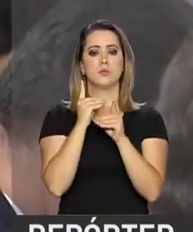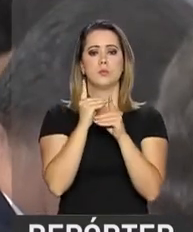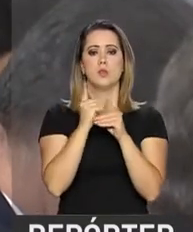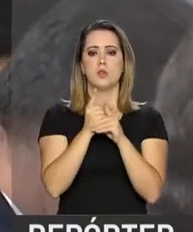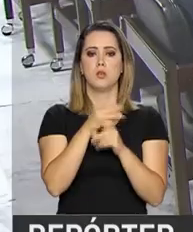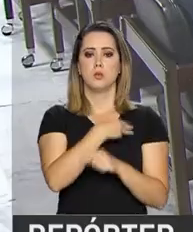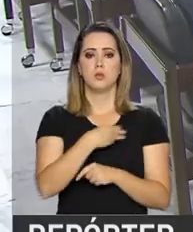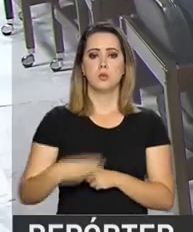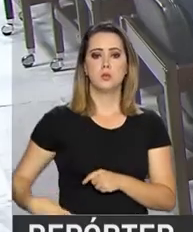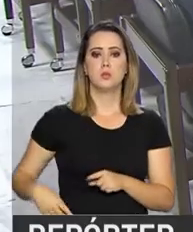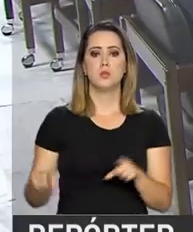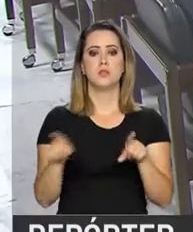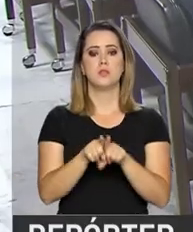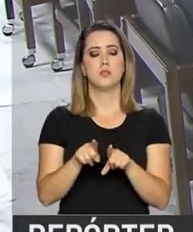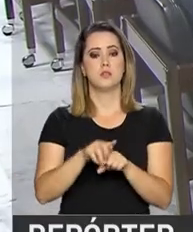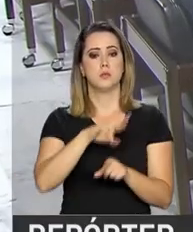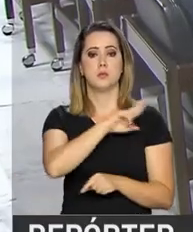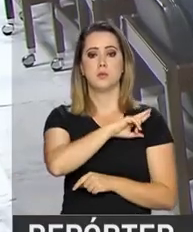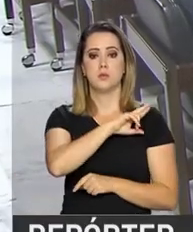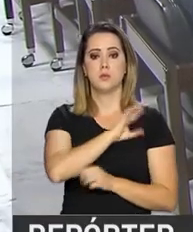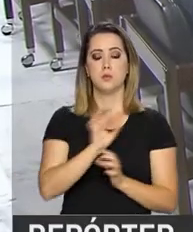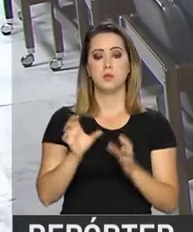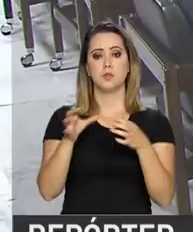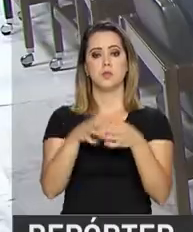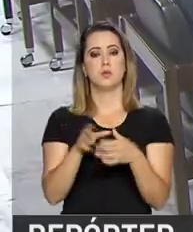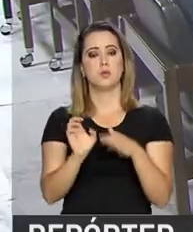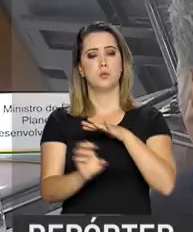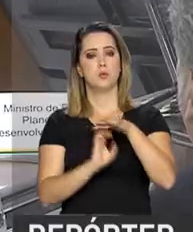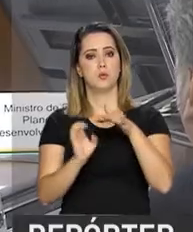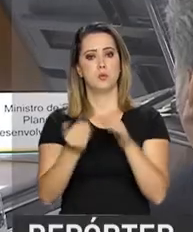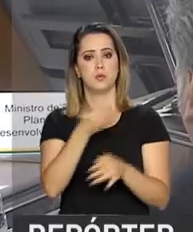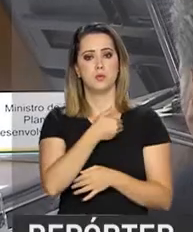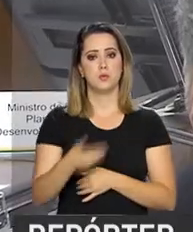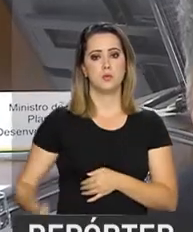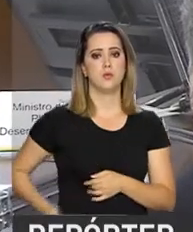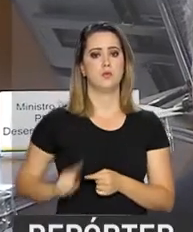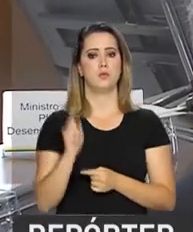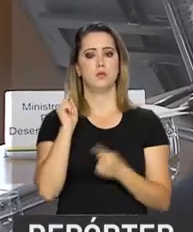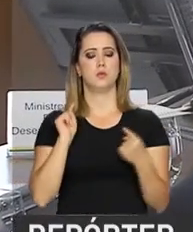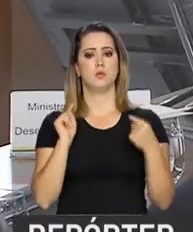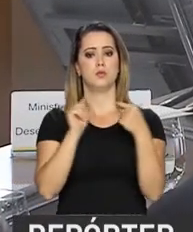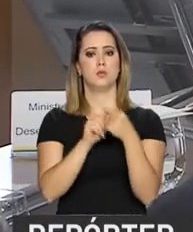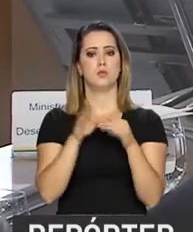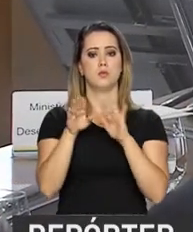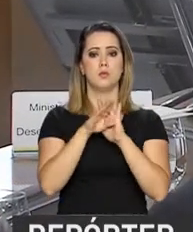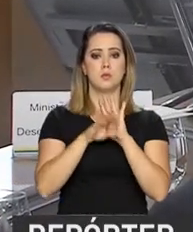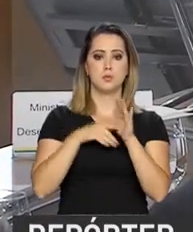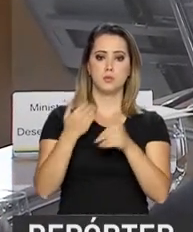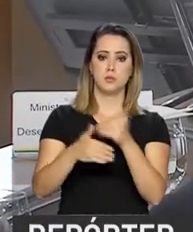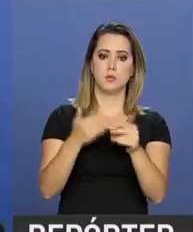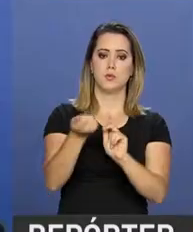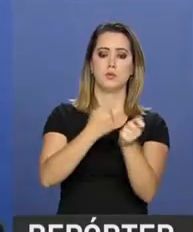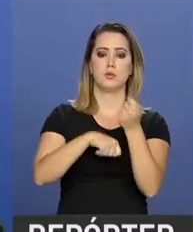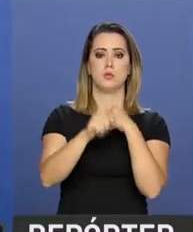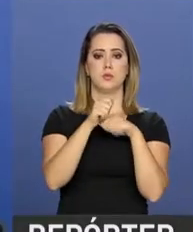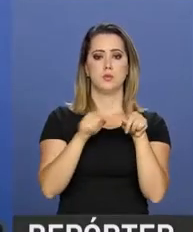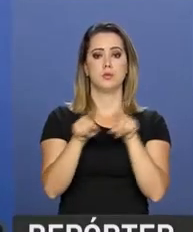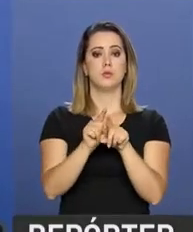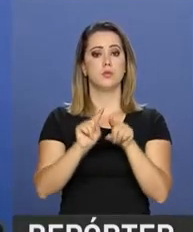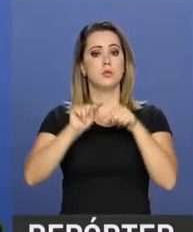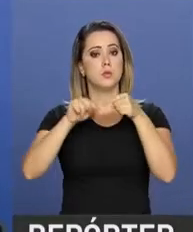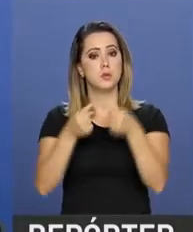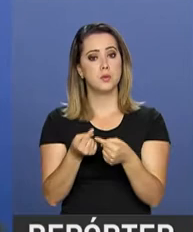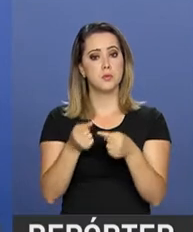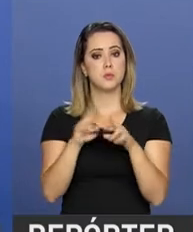com ministros e também representantes de empresas públicas e um dos temas do encontro foi o progresso econômico após a reunião